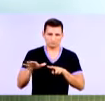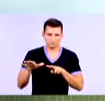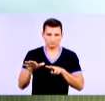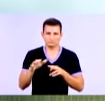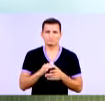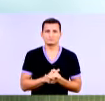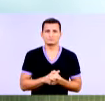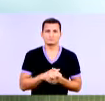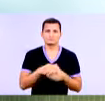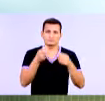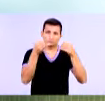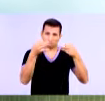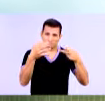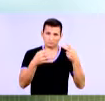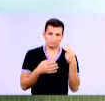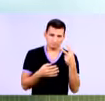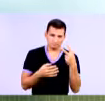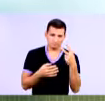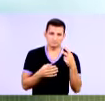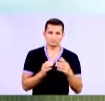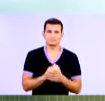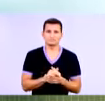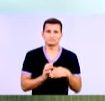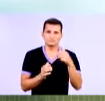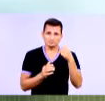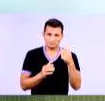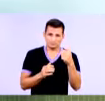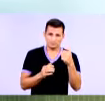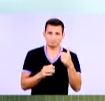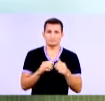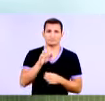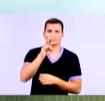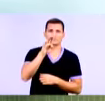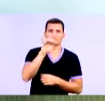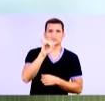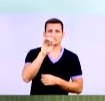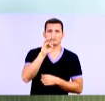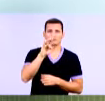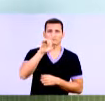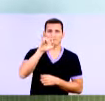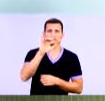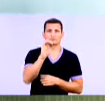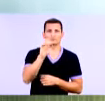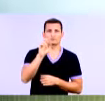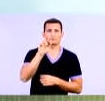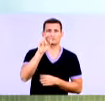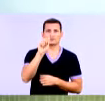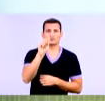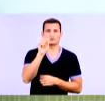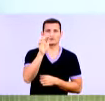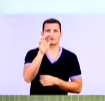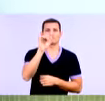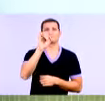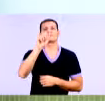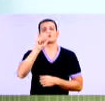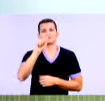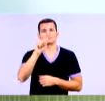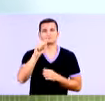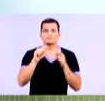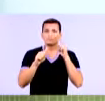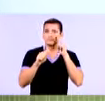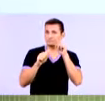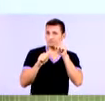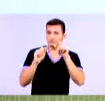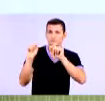O primeiro aspecto é com relação à parte de referencial bibliográfico da nossa disciplina. Então, eu peço que, por favor, acompanhem comigo aqui